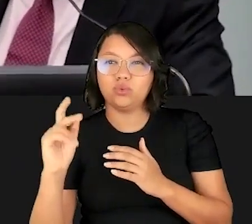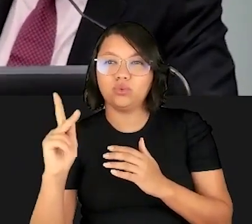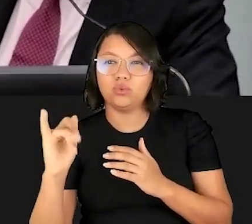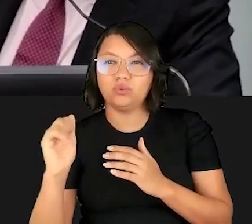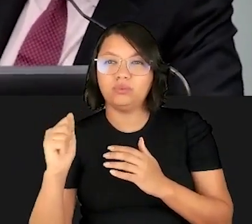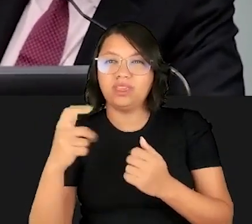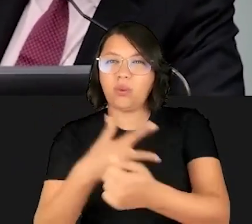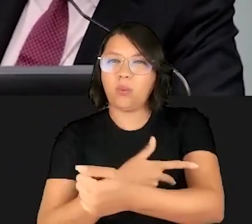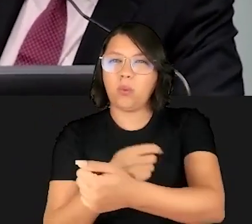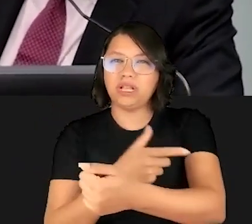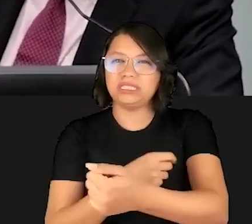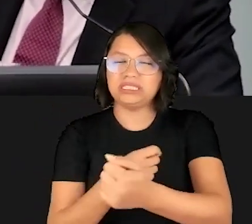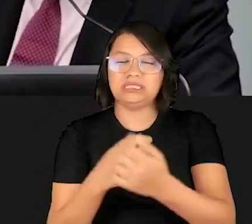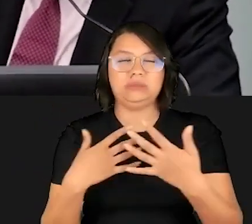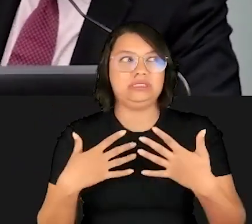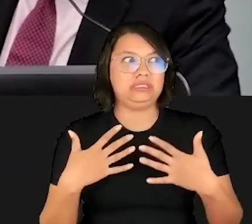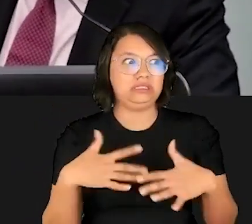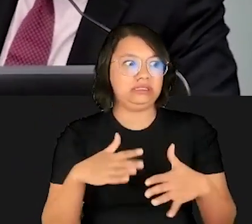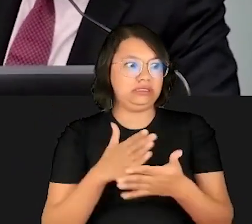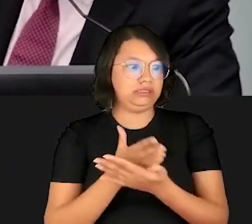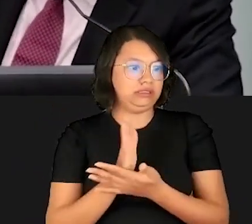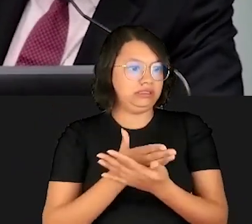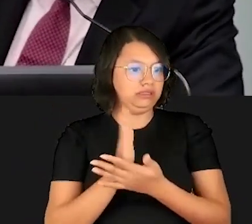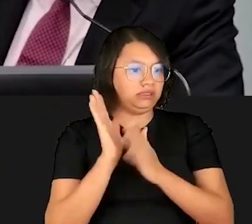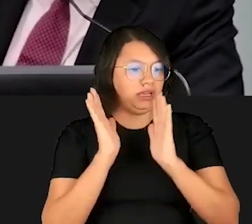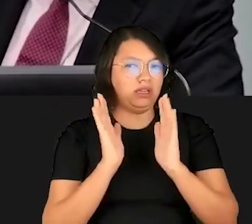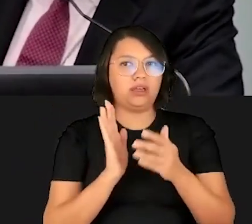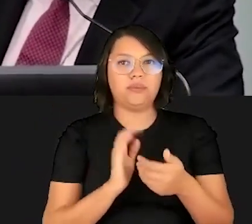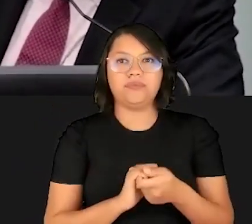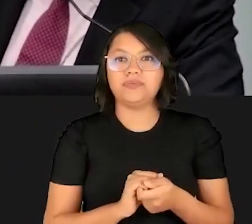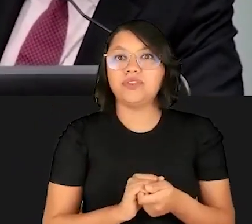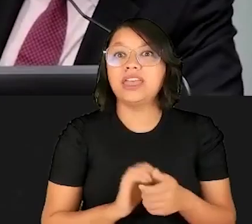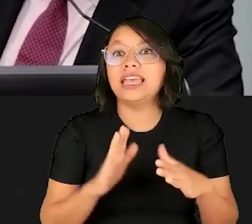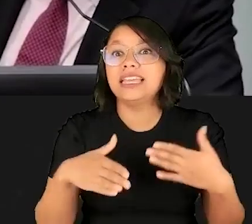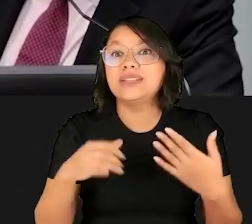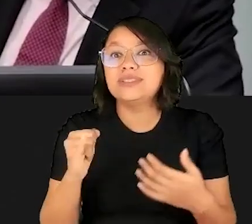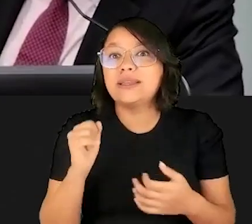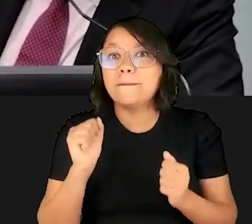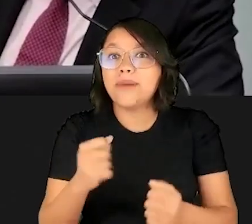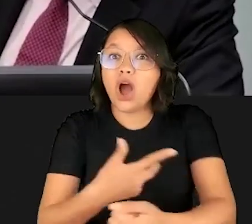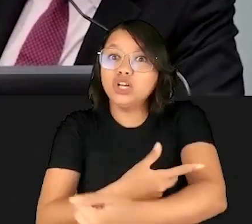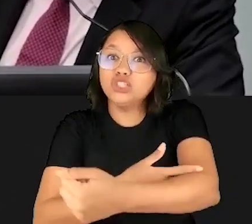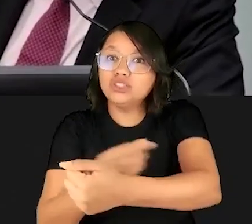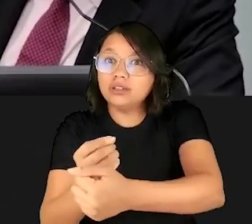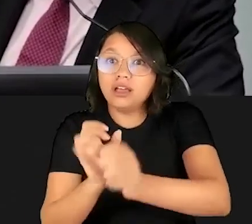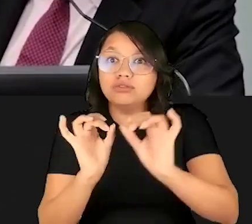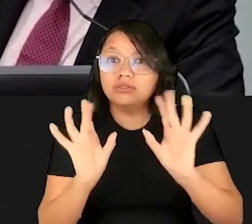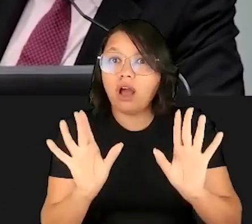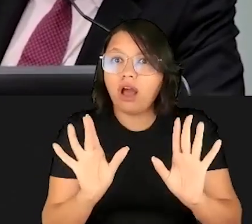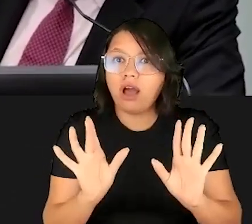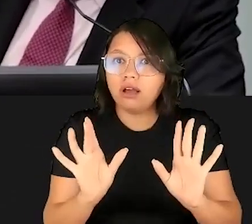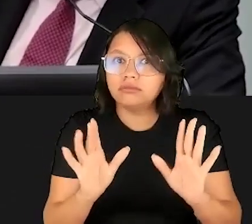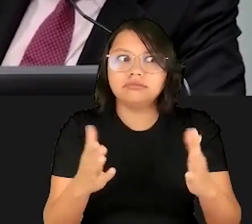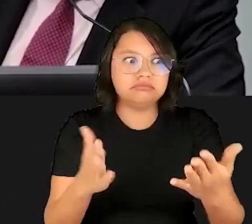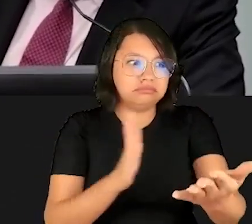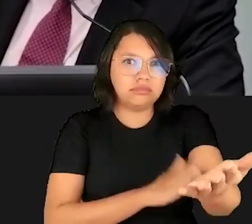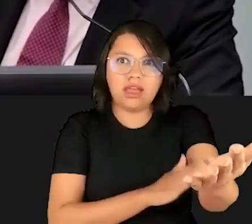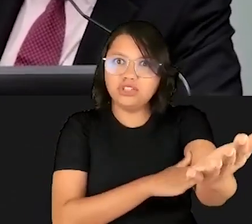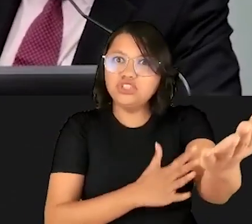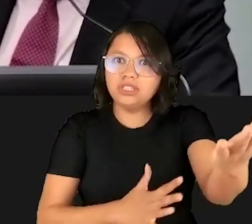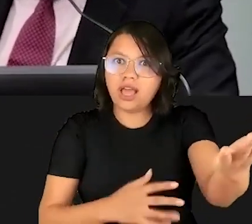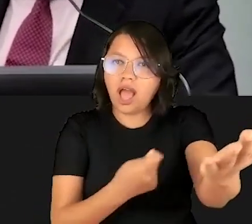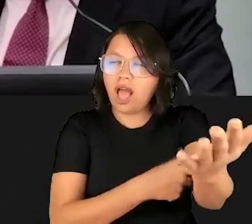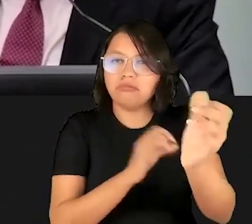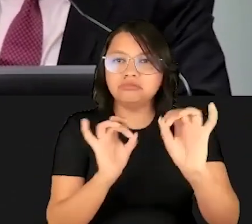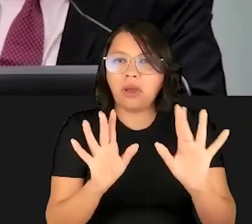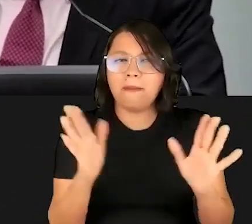exame chato para burro, né? Então, se puder tirar uma amostra de sangue e ficar dispensado de fazer o exame, vai ser uma maravilha, né? Isso